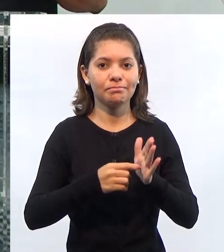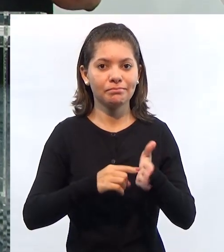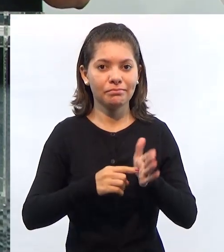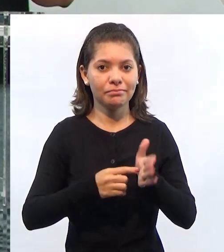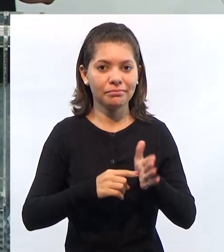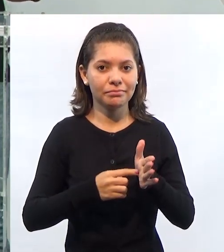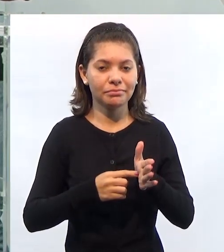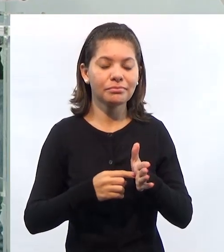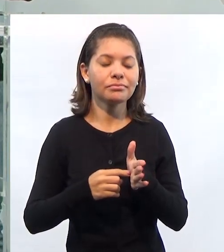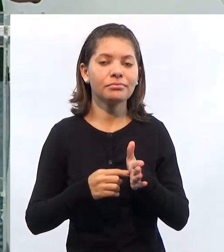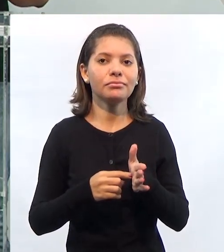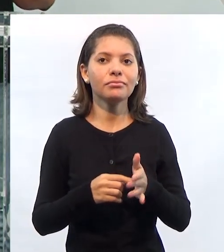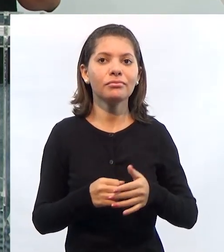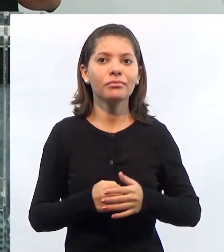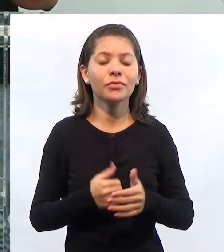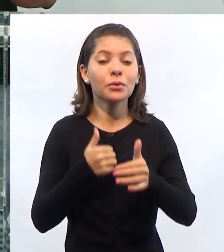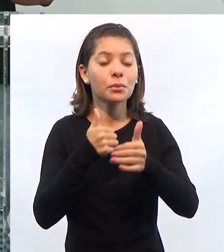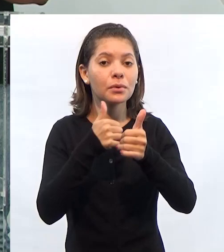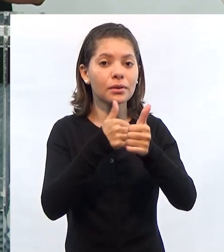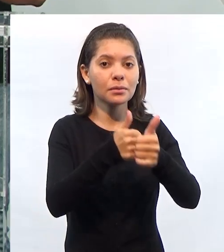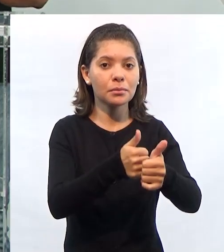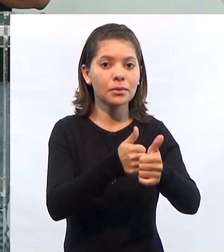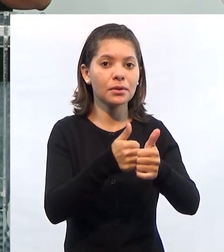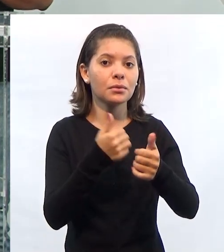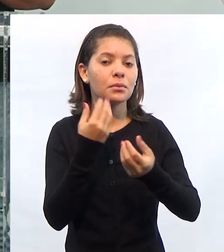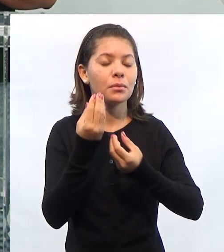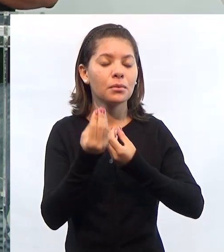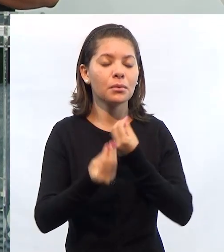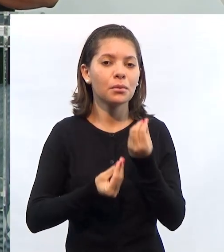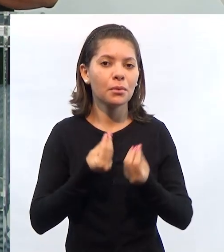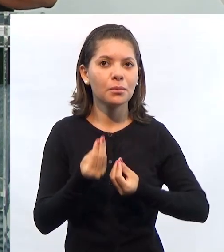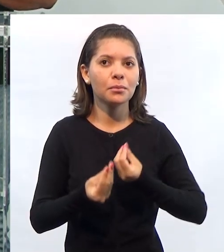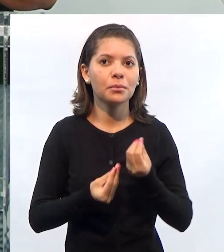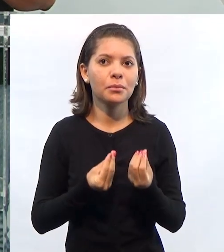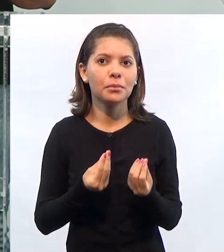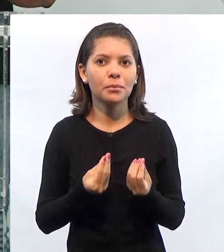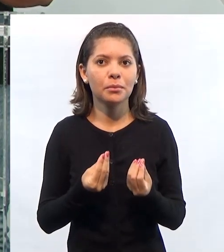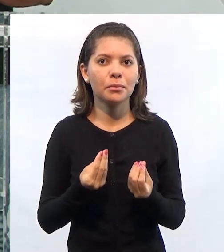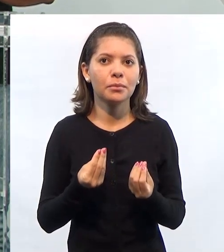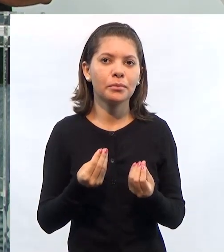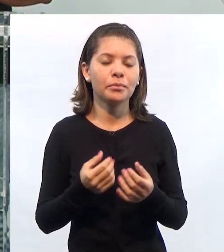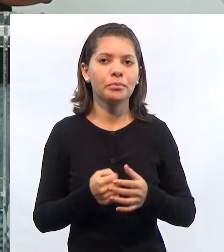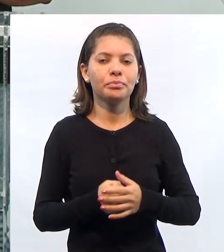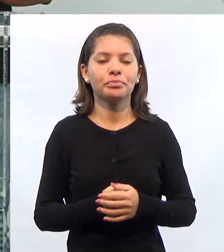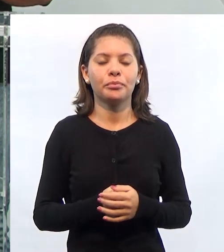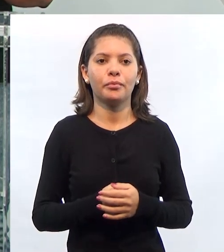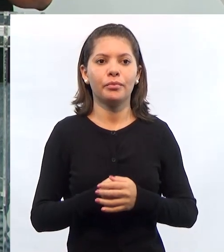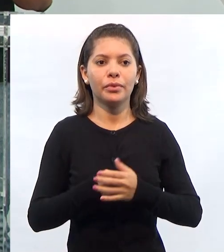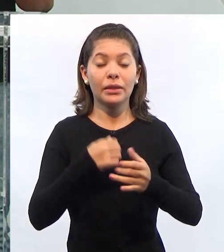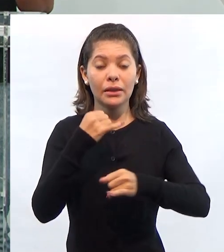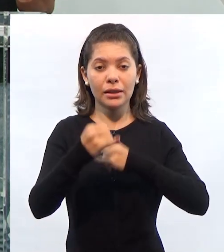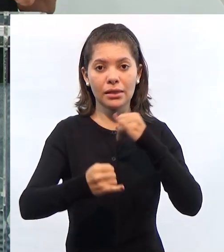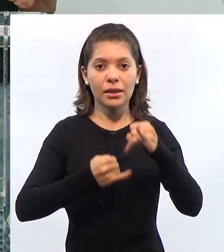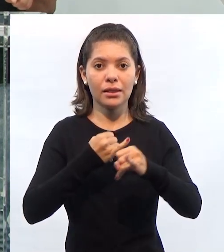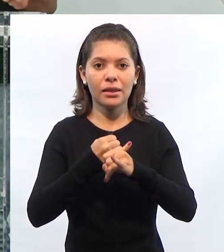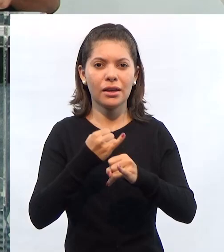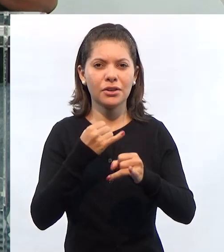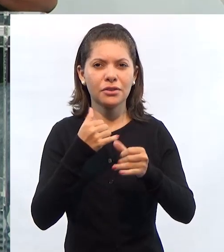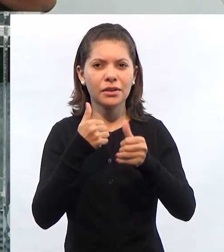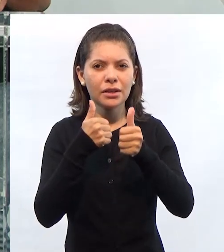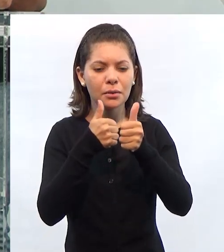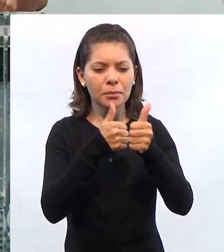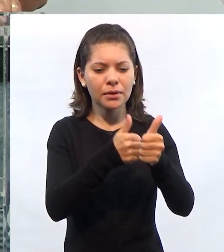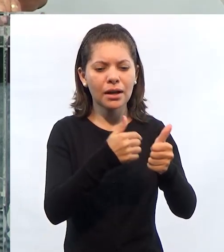fornecedor pode ser feito, inclusive, esse acompanhamento, inclusive através de sistemas eletrônicos, ele vai estar acompanhando